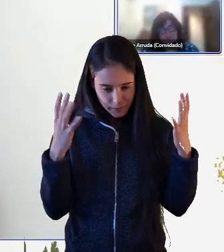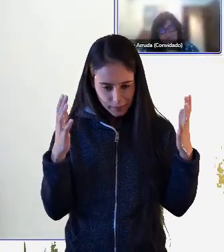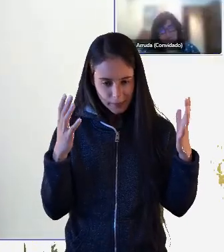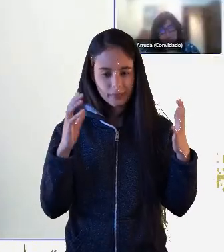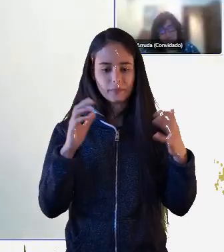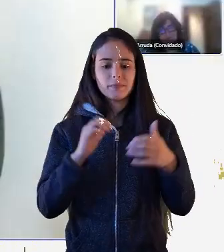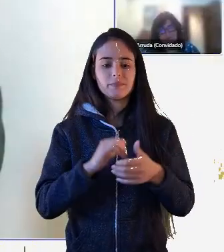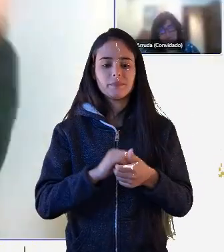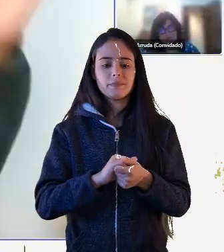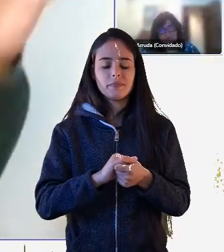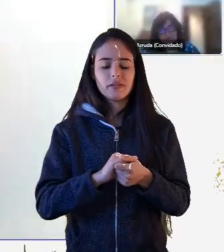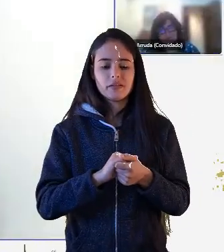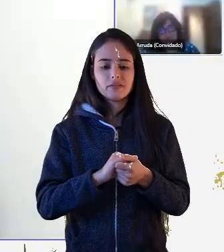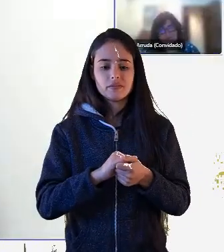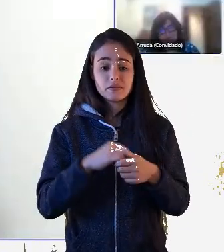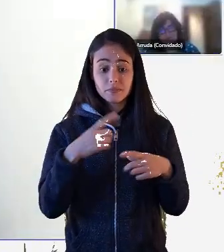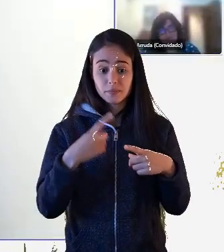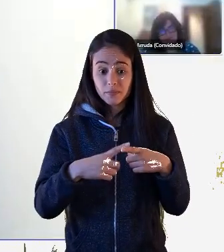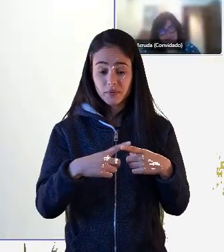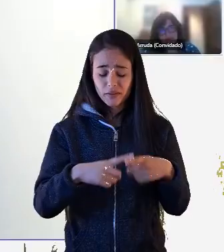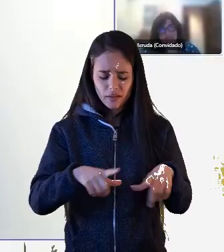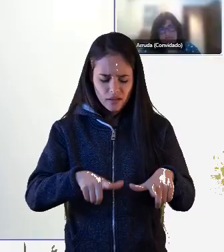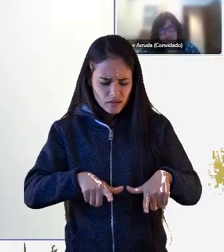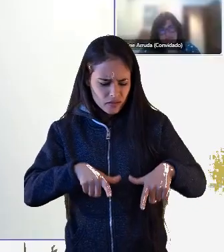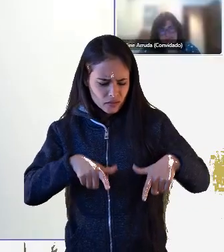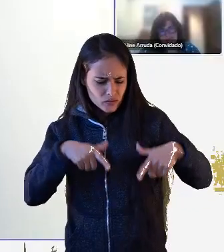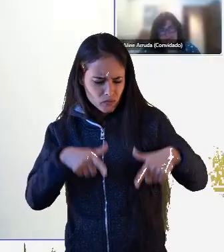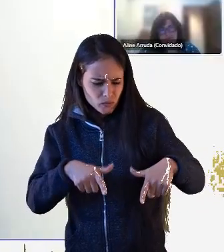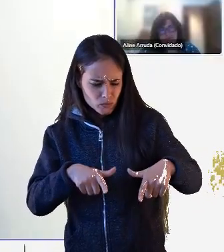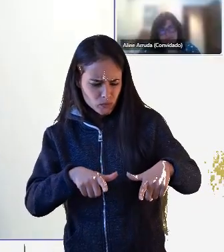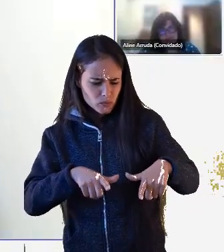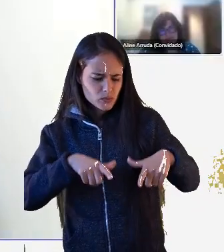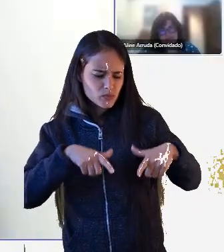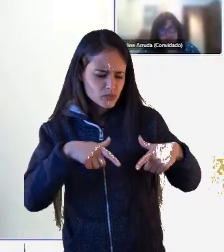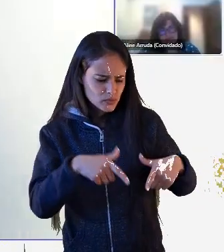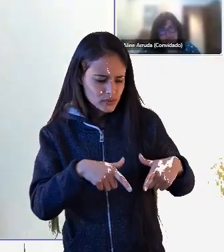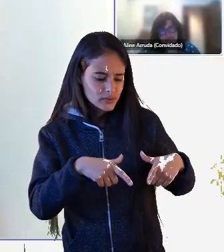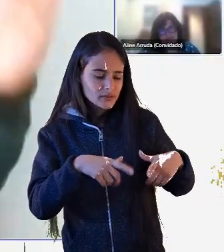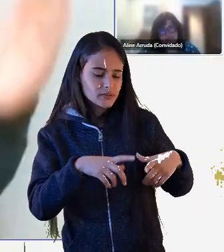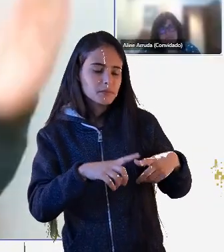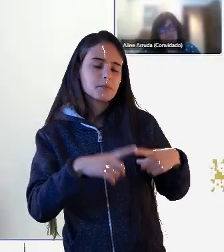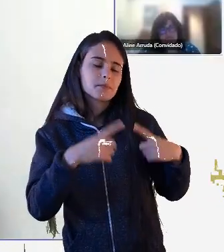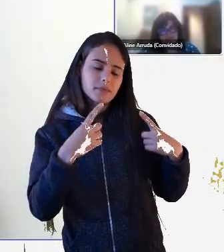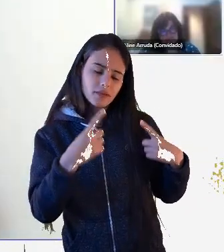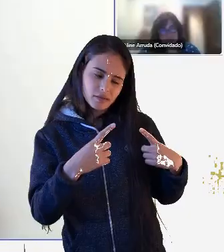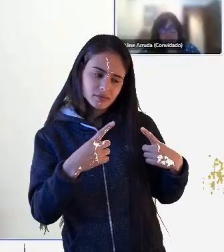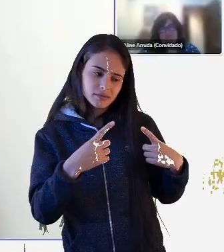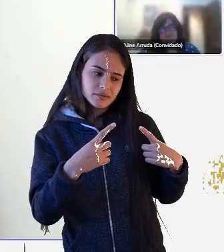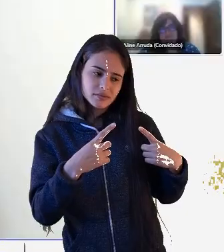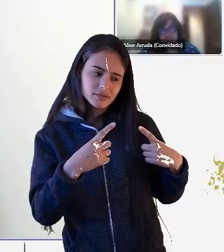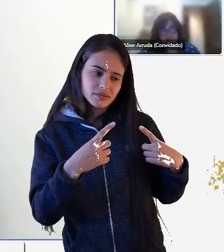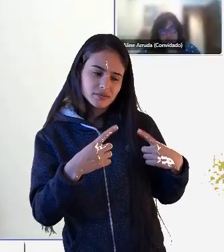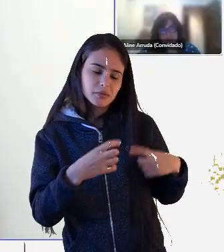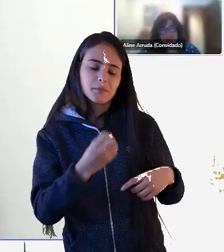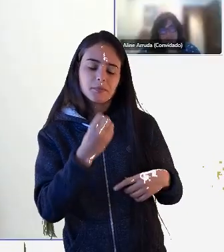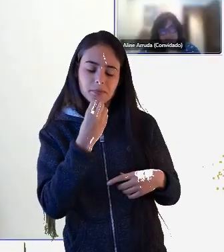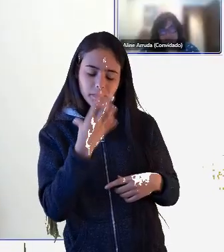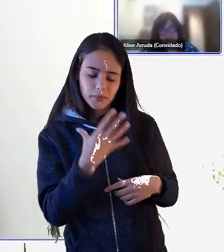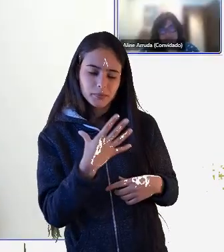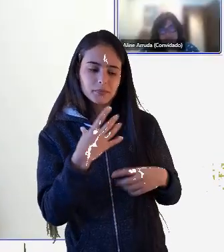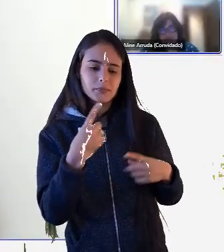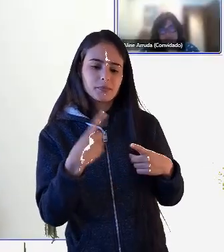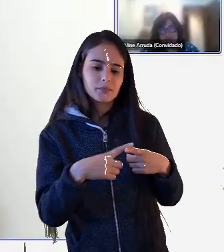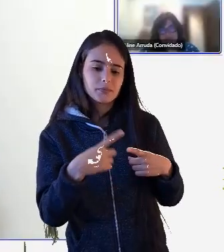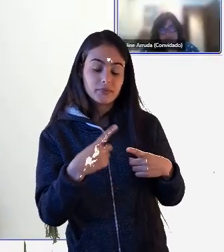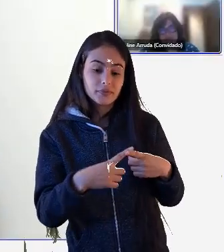nessa, inspiradaços para o próximo ano fazer uma feira ainda maior. Esse ano foram 60 eventos, foi a maior feira da história. Mas o ano Uau. que vem é